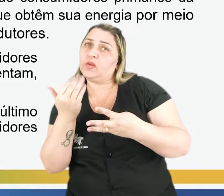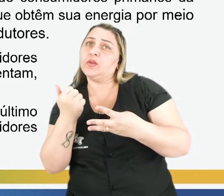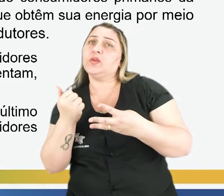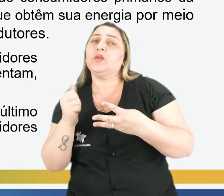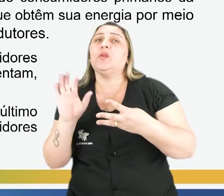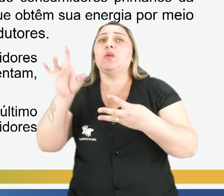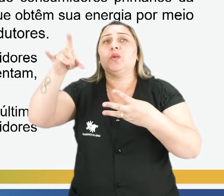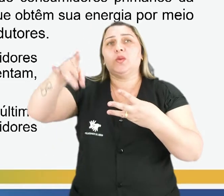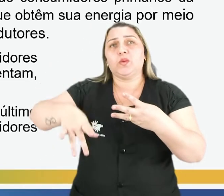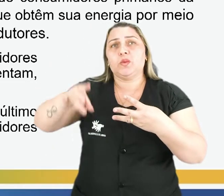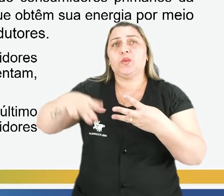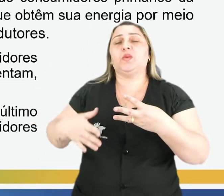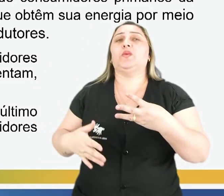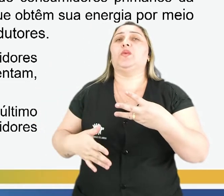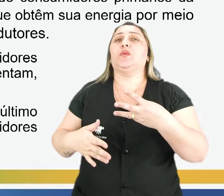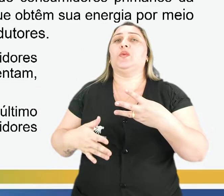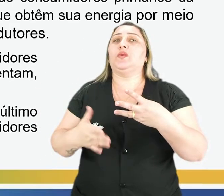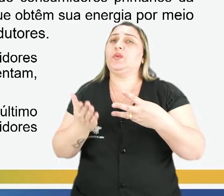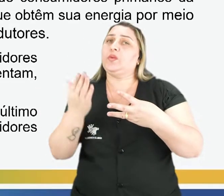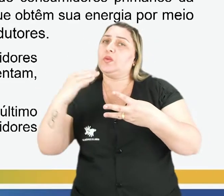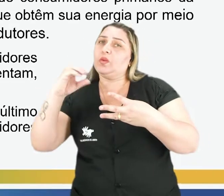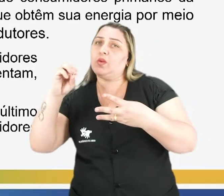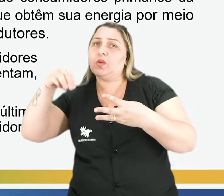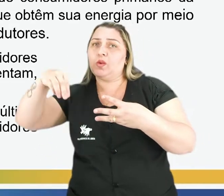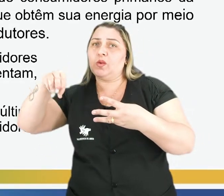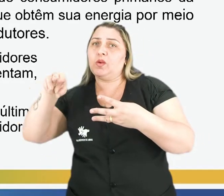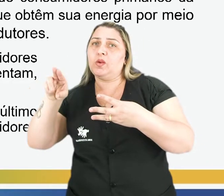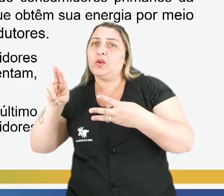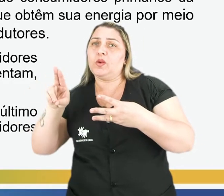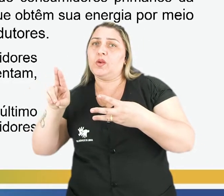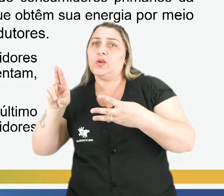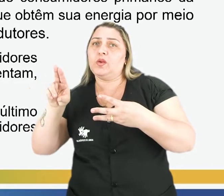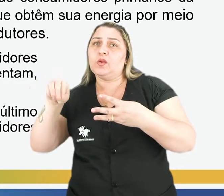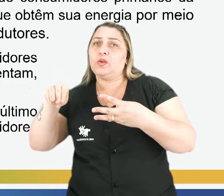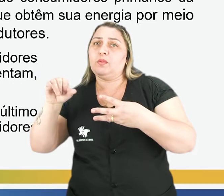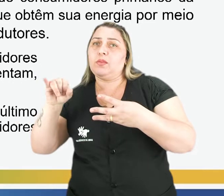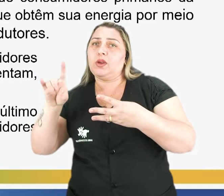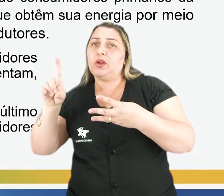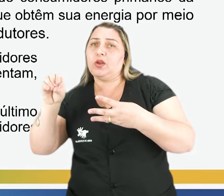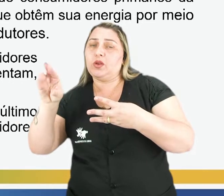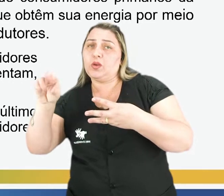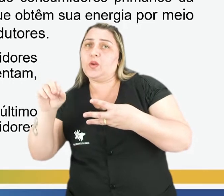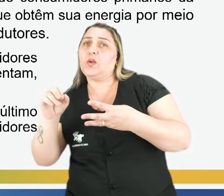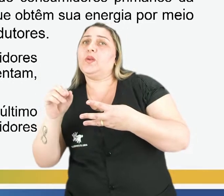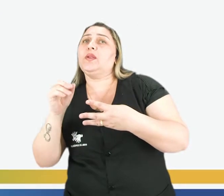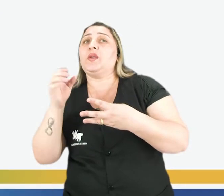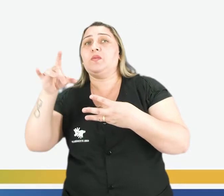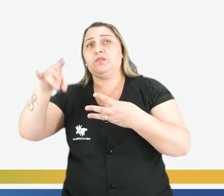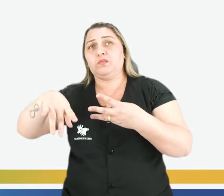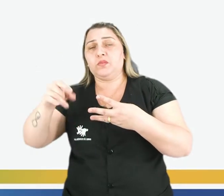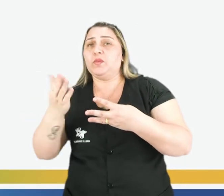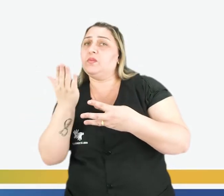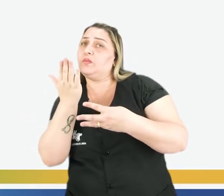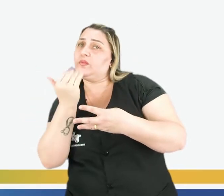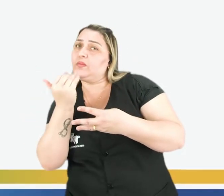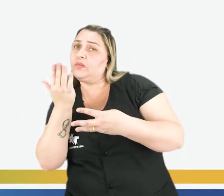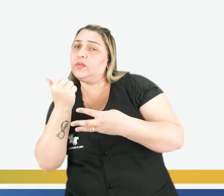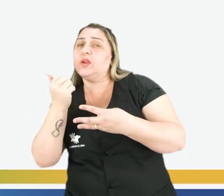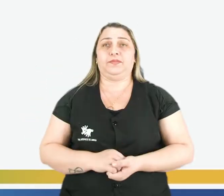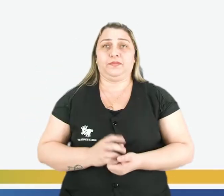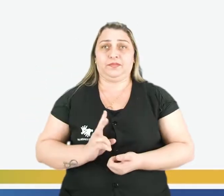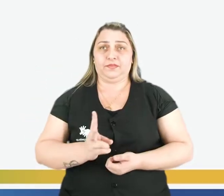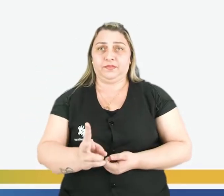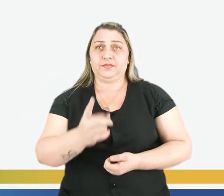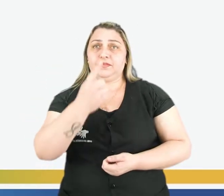o último nível dos consumidores, se alimentando dos consumidores secundários. Vamos